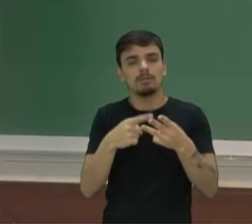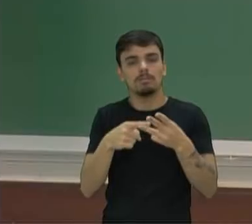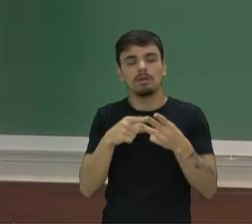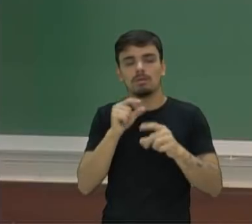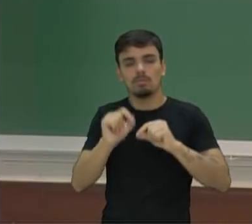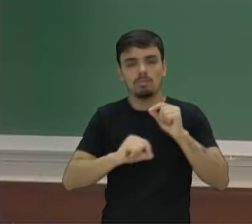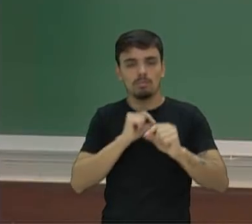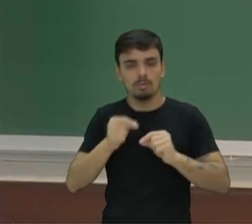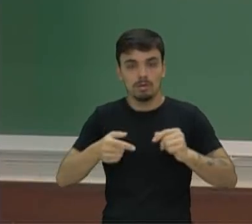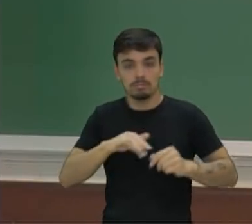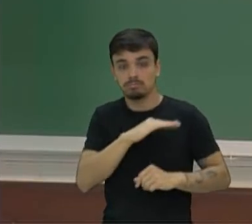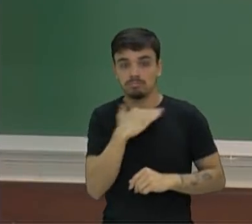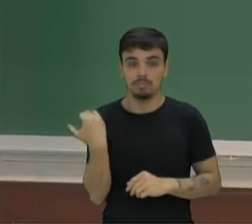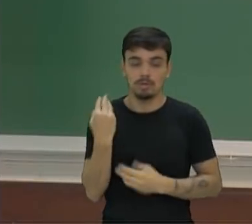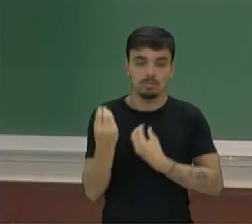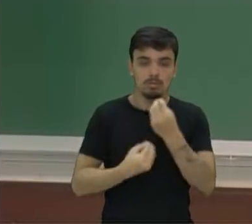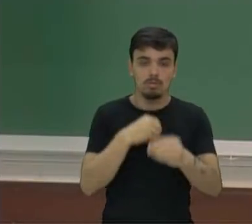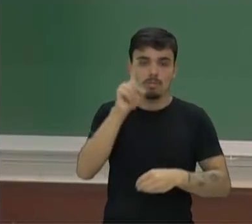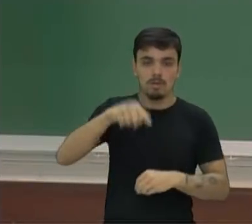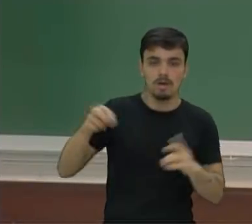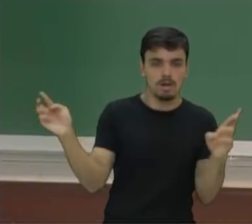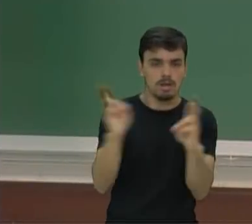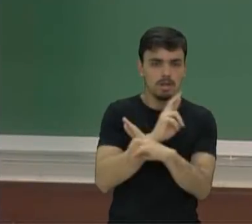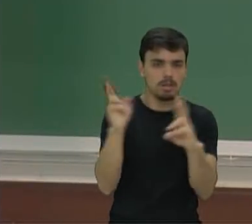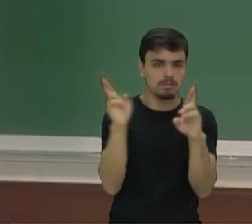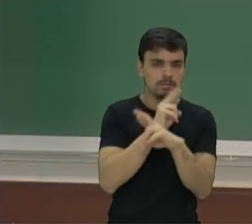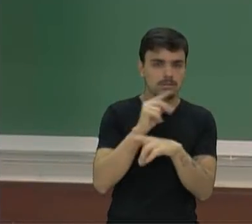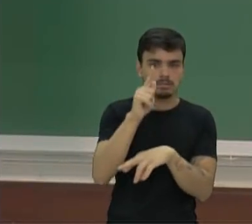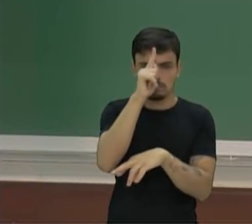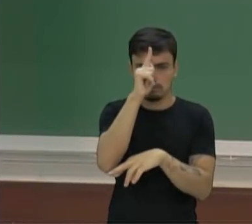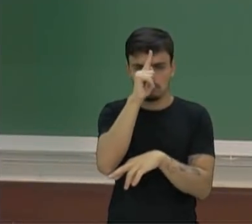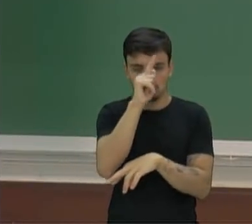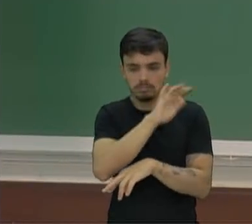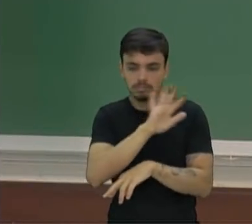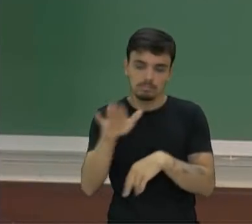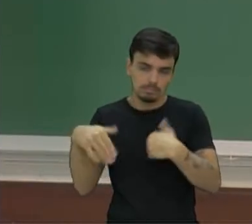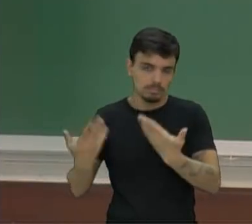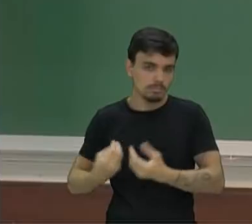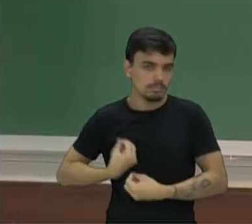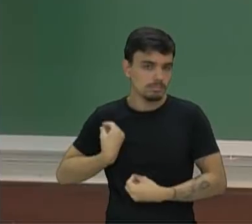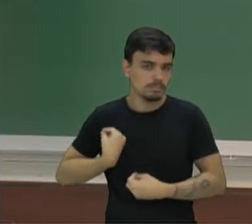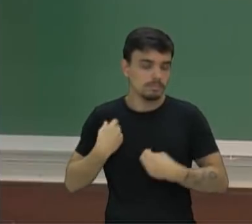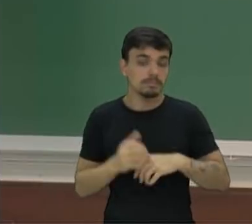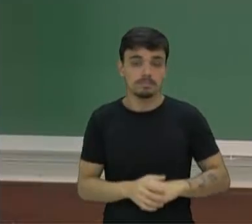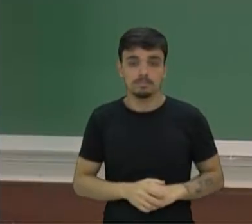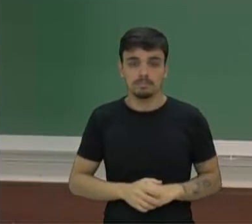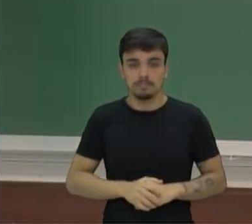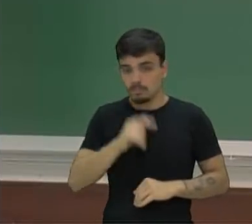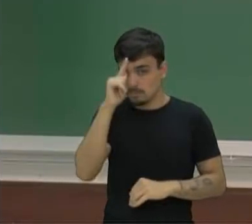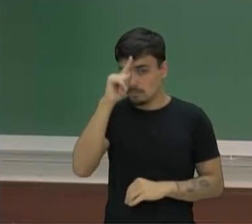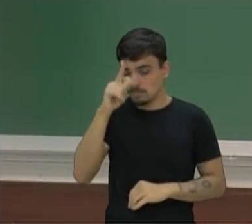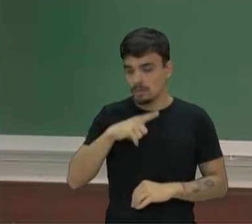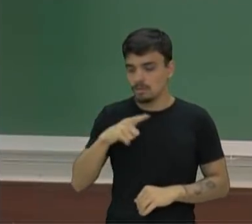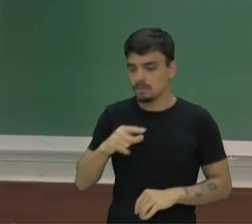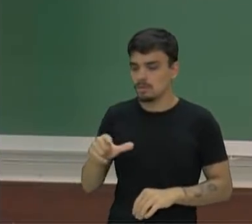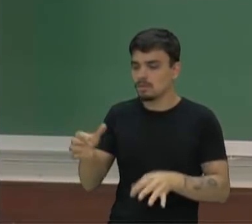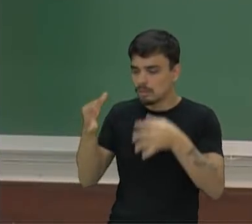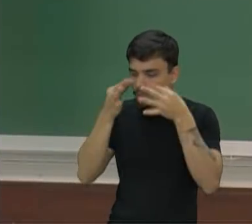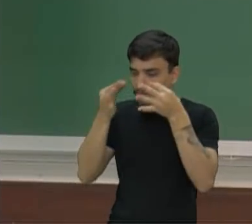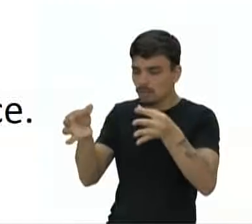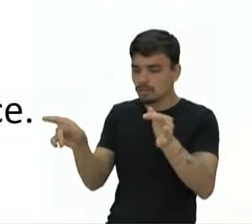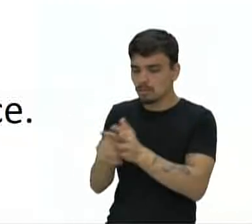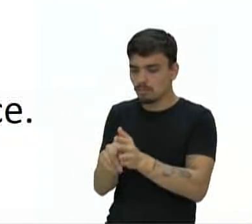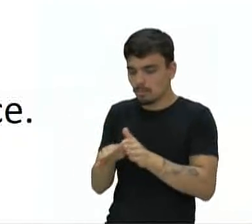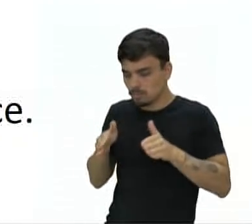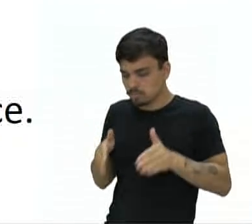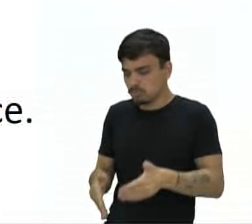morte. Como que os gregos se relacionavam com o momento, enfim, do adeus dessa vida? Os gregos davam muita atenção ao sepultamento dos